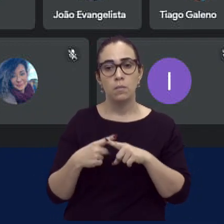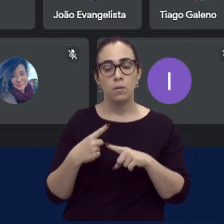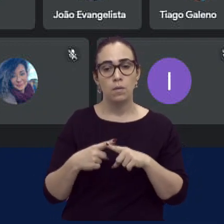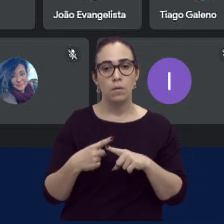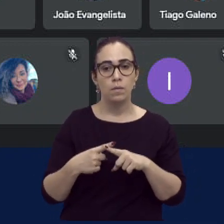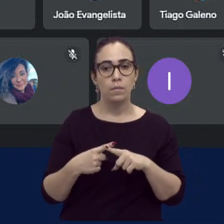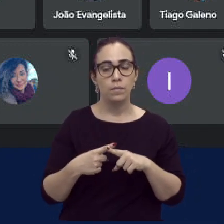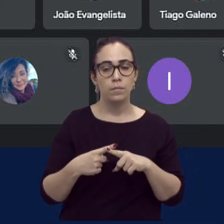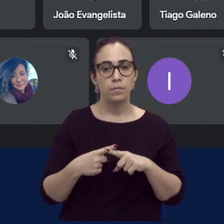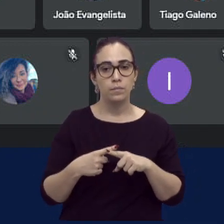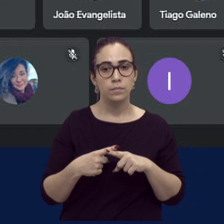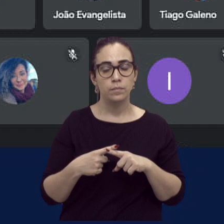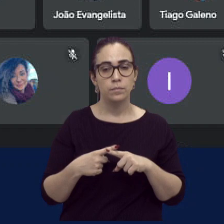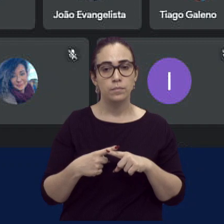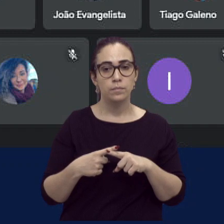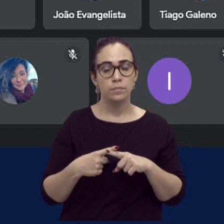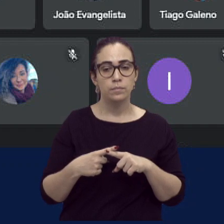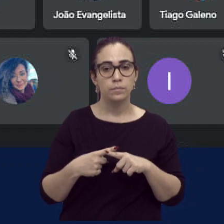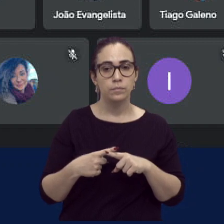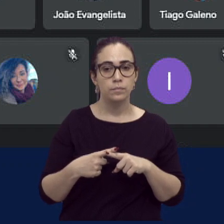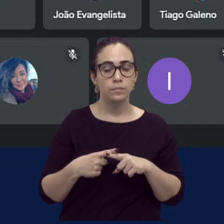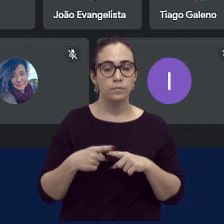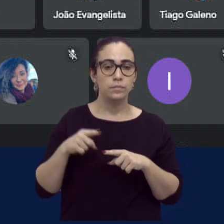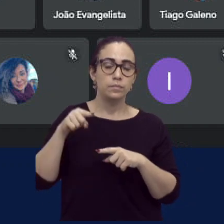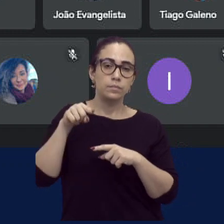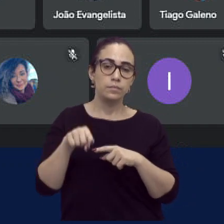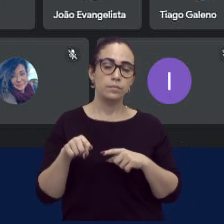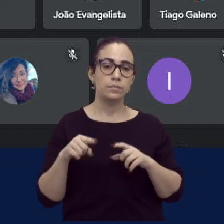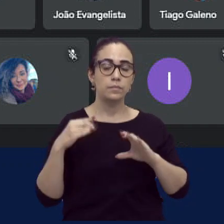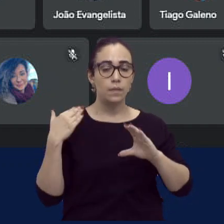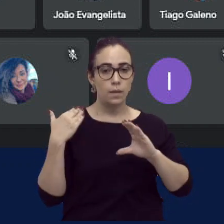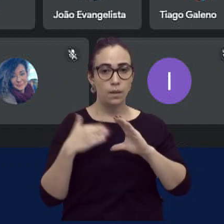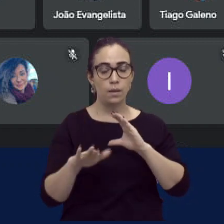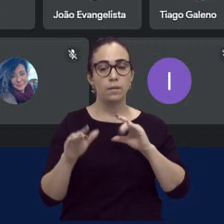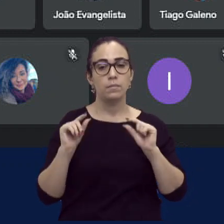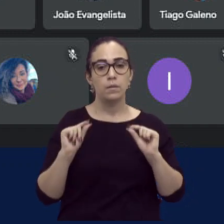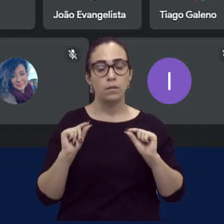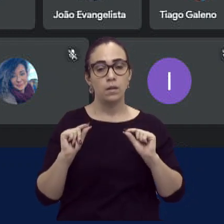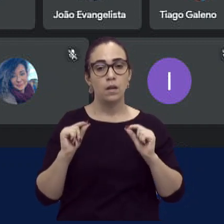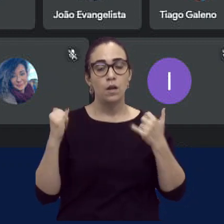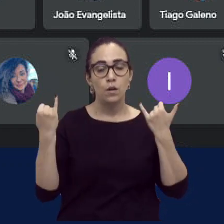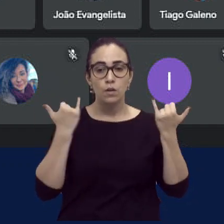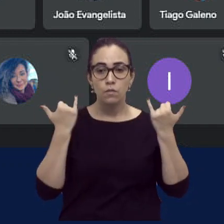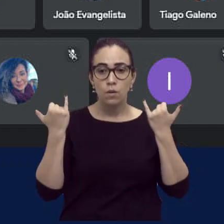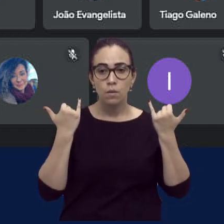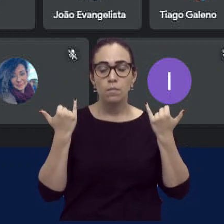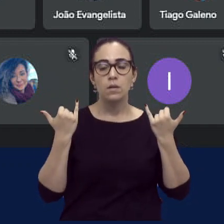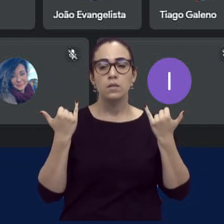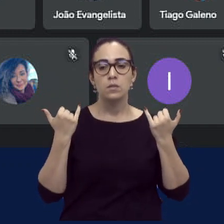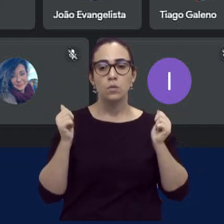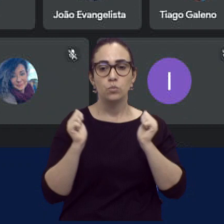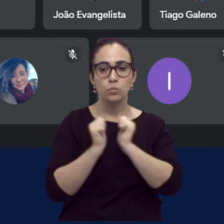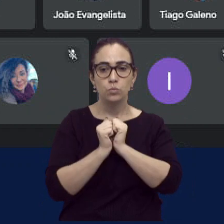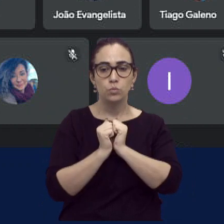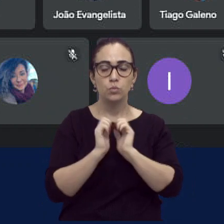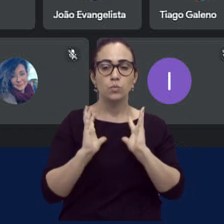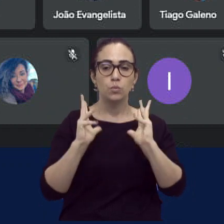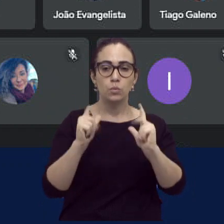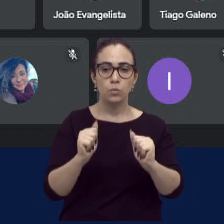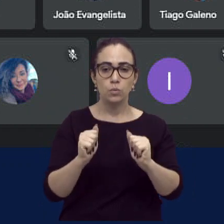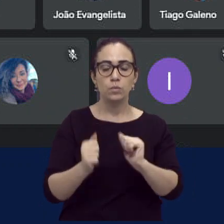dupla, aquele e-mail teria que ser passado de uma informação conjunta de ambas as